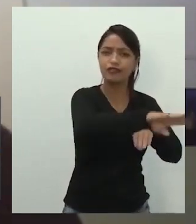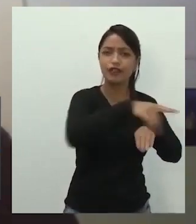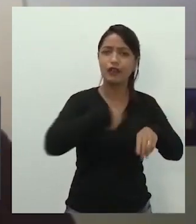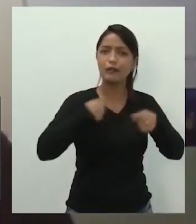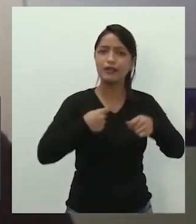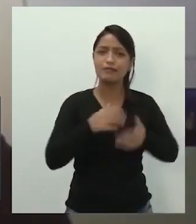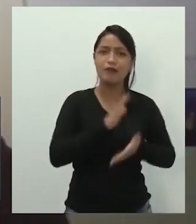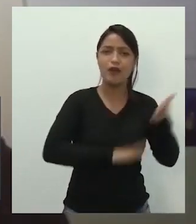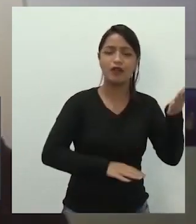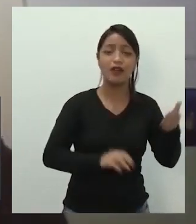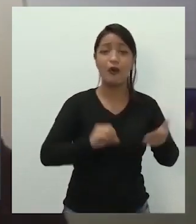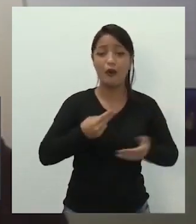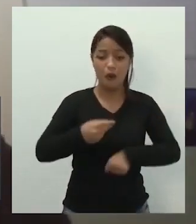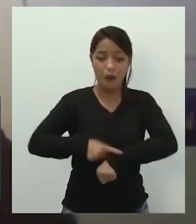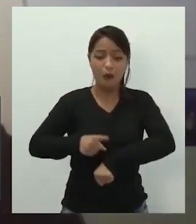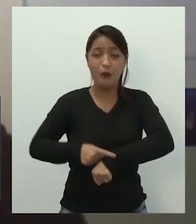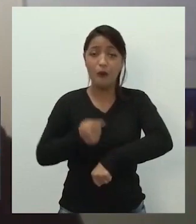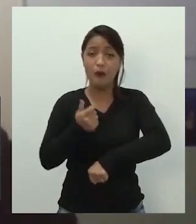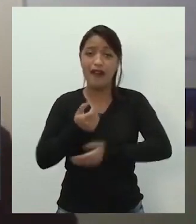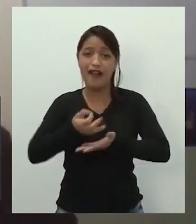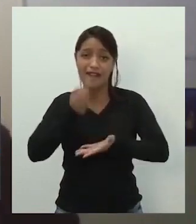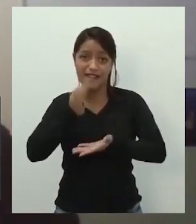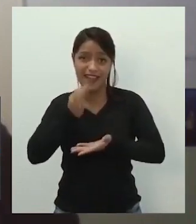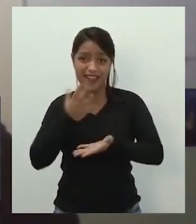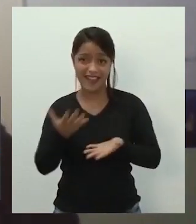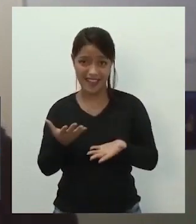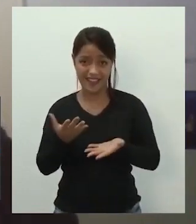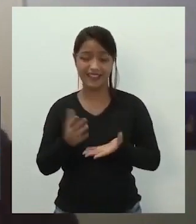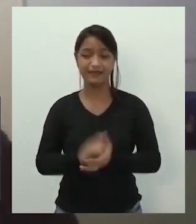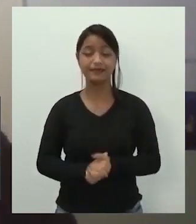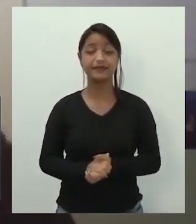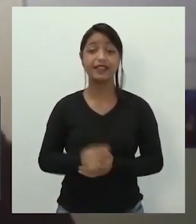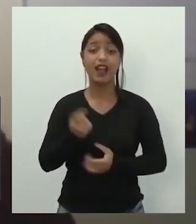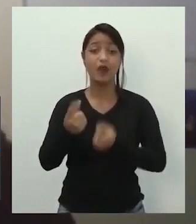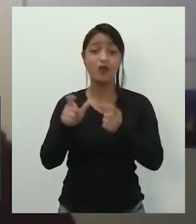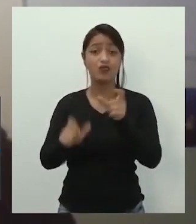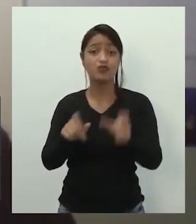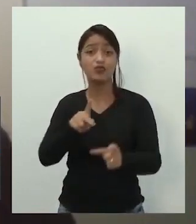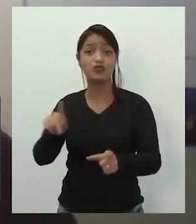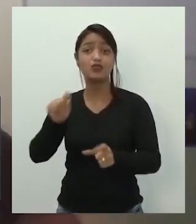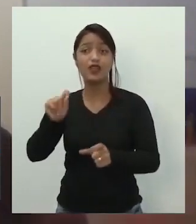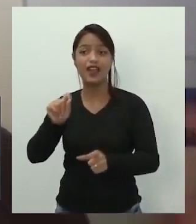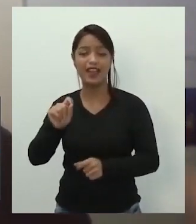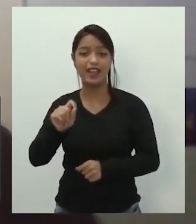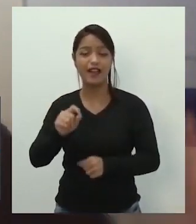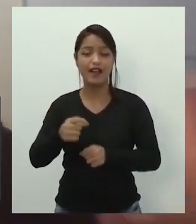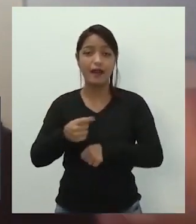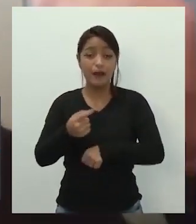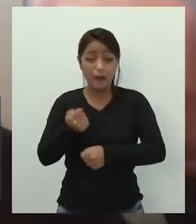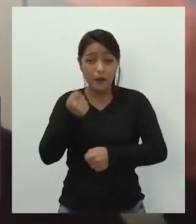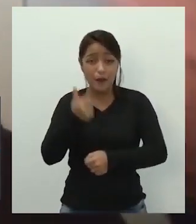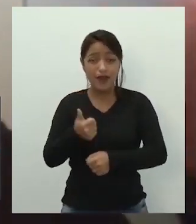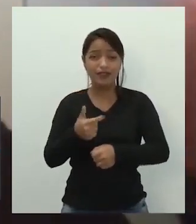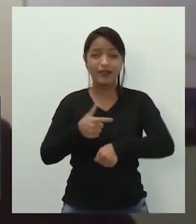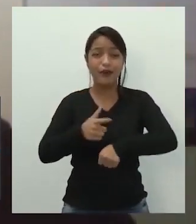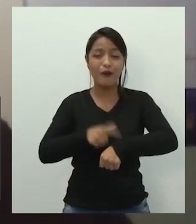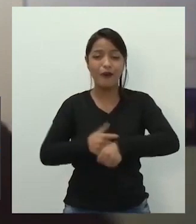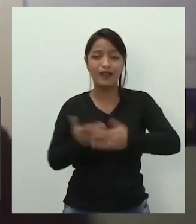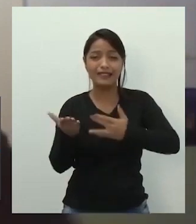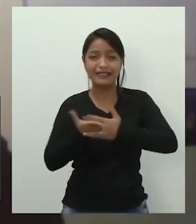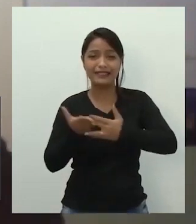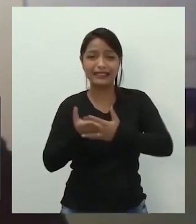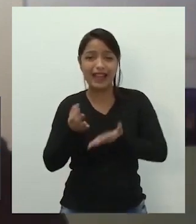hora do café, né? Já estaria... Aí sempre tem aquele professor também que, perto da hora do café, faz aquela pergunta que demora